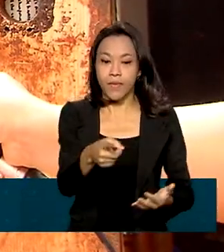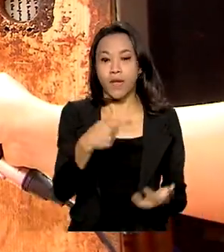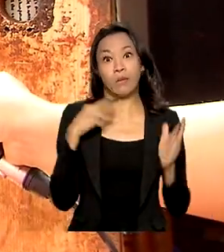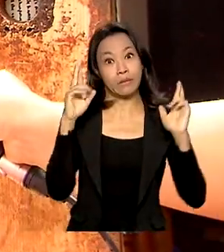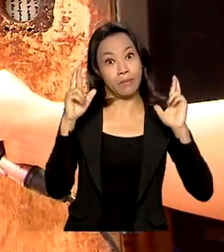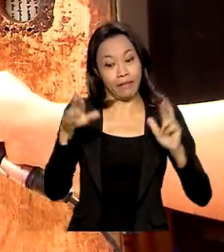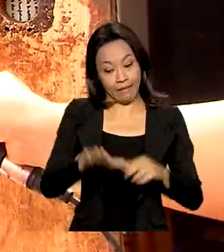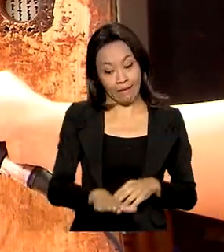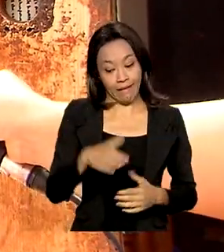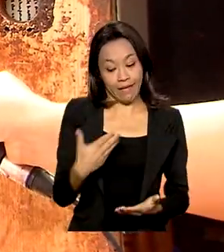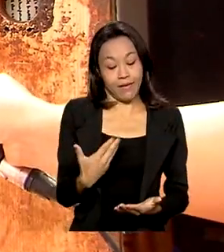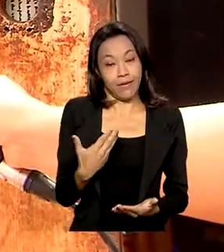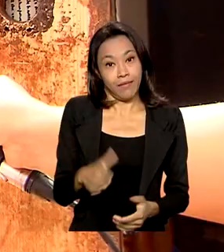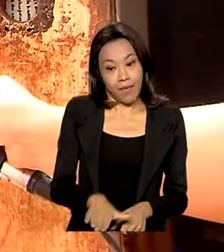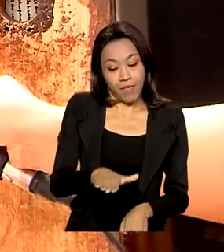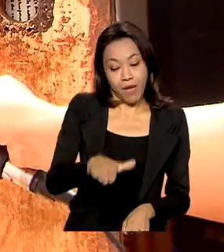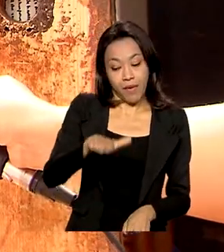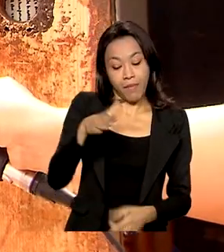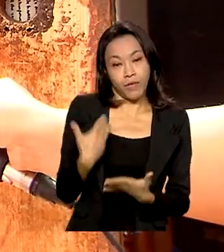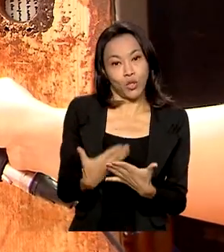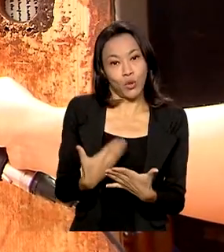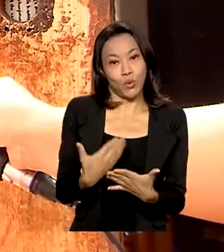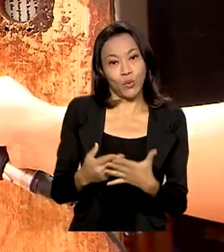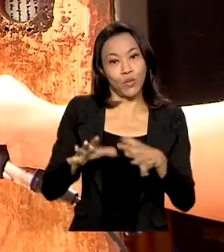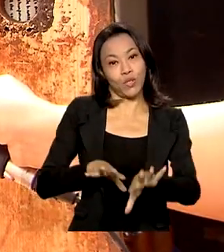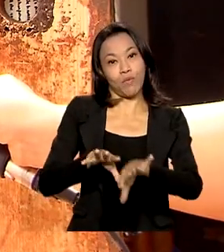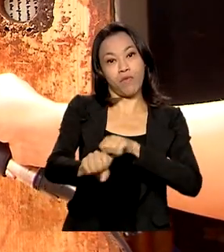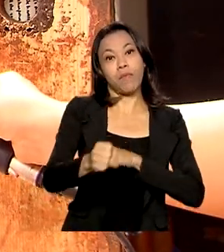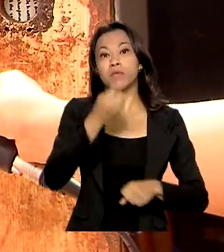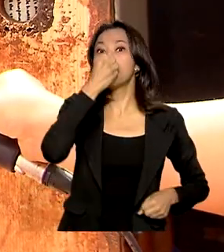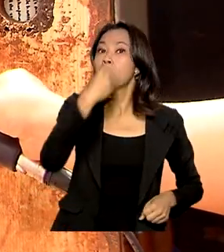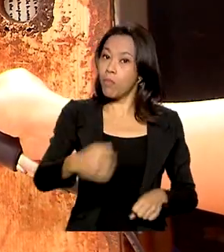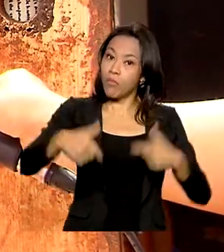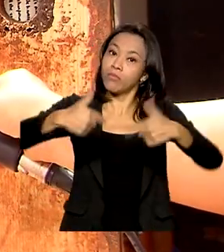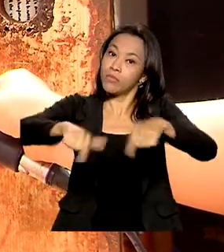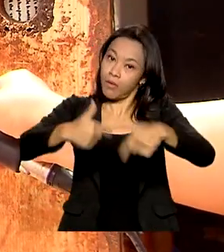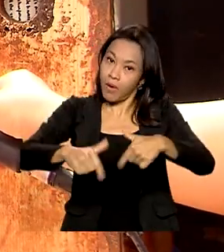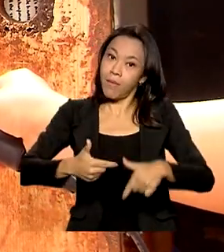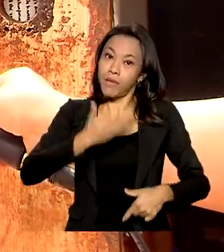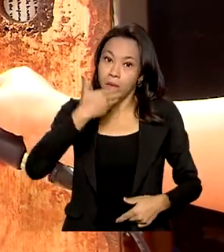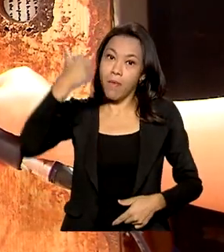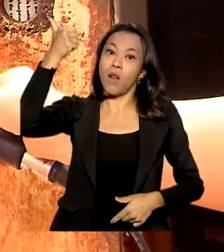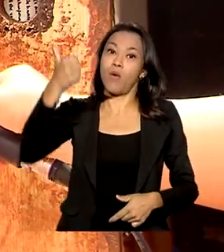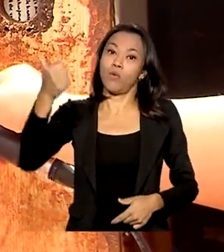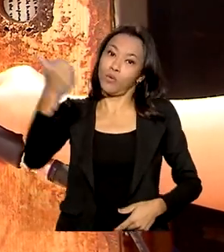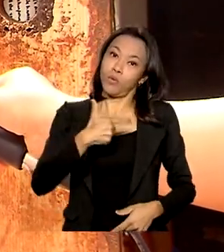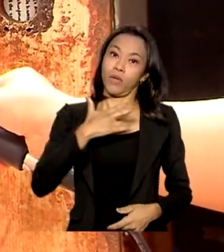estude faça sua faculdade né Tem muito seus estudos e tem um bom emprego até para ter uma vida melhor do que a que eu tive né